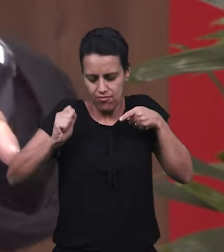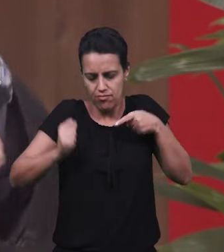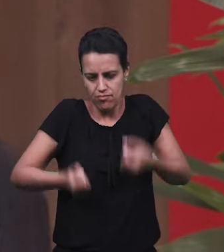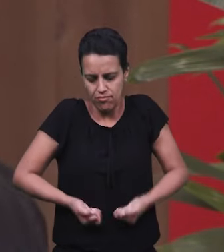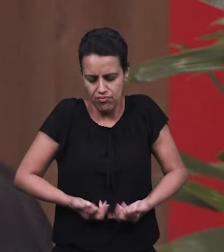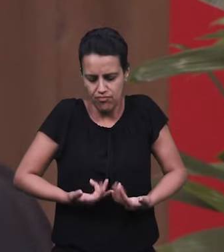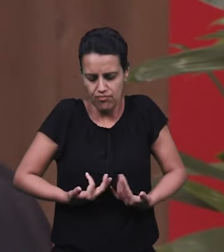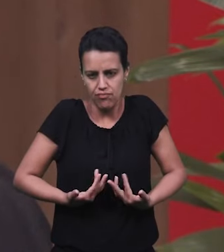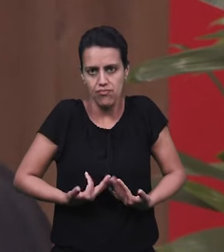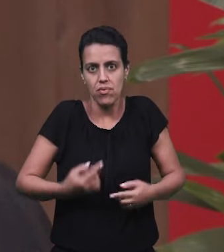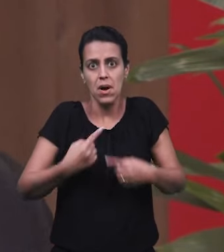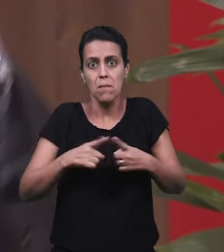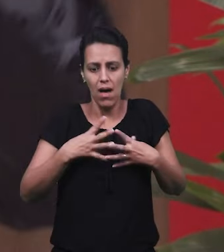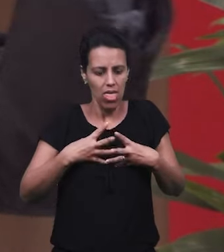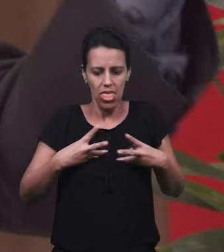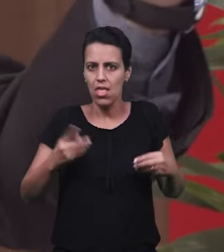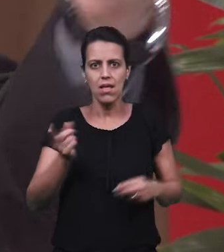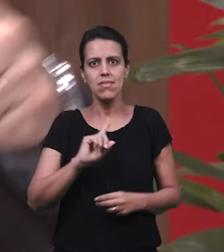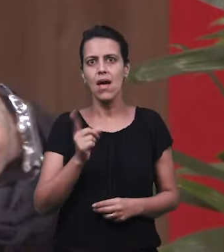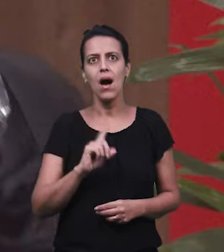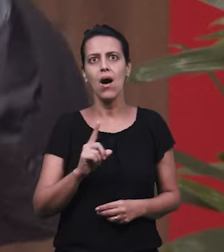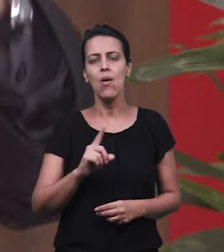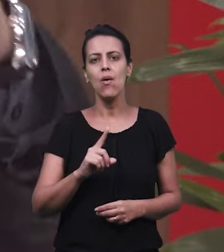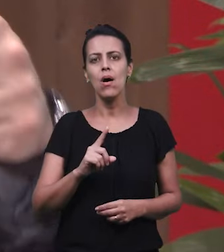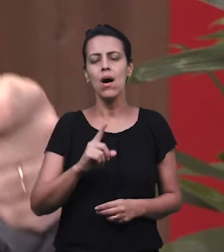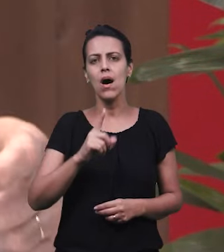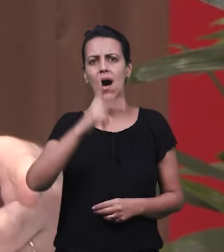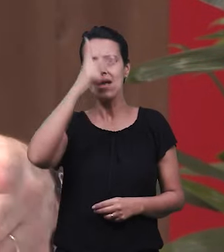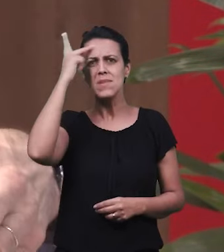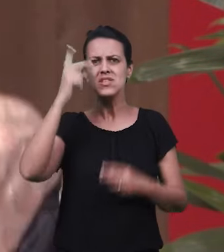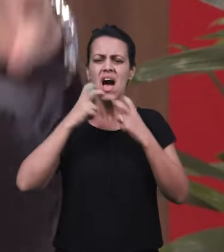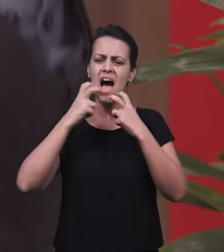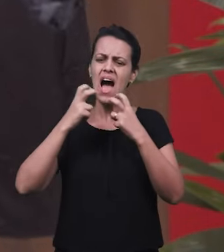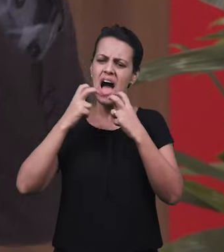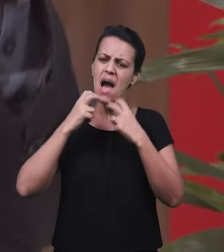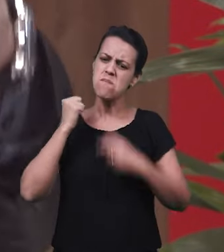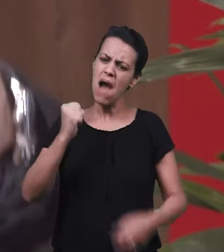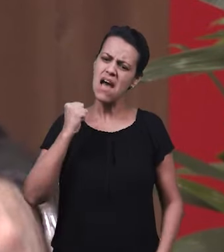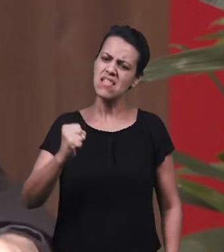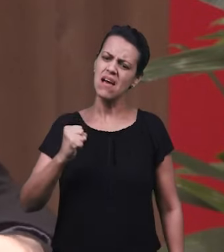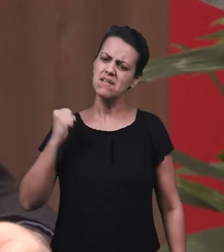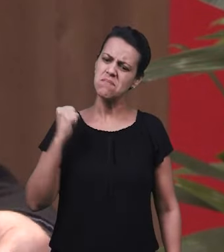não queimava ele. Aí a multidão dizia: mata, né?